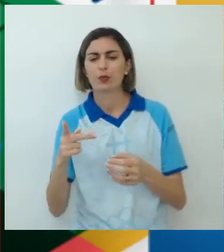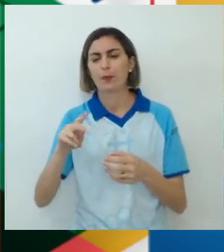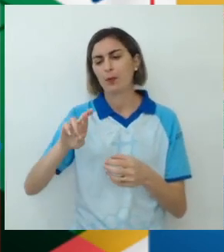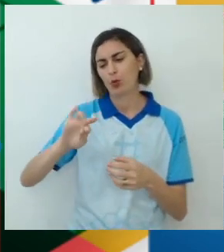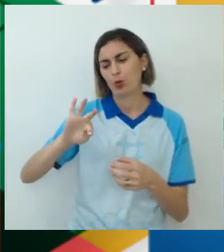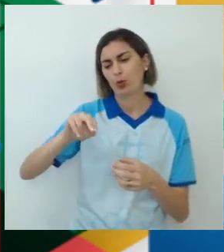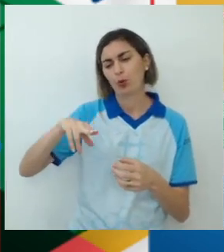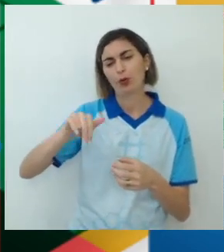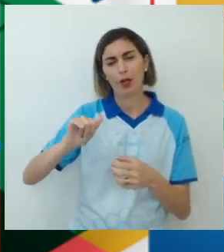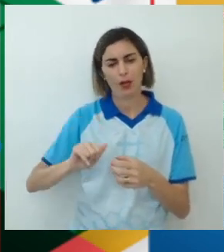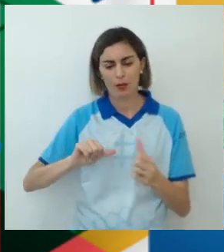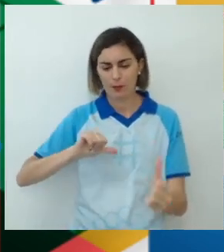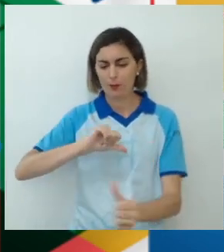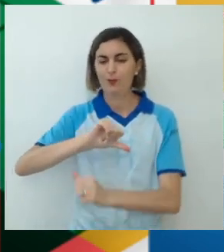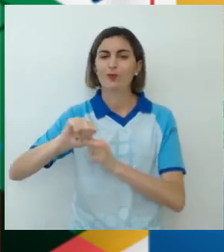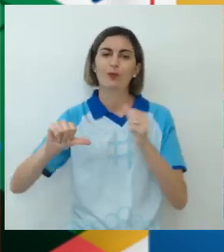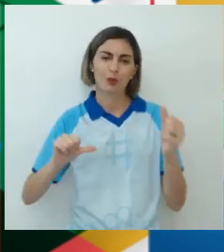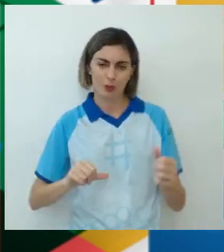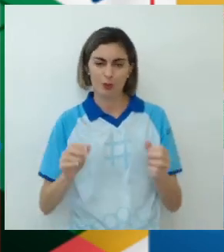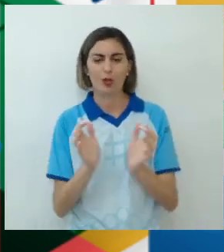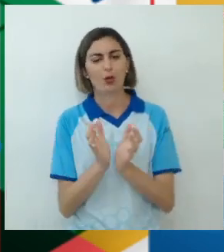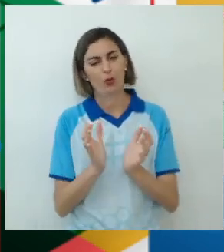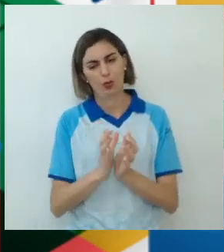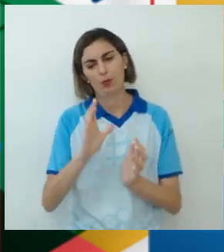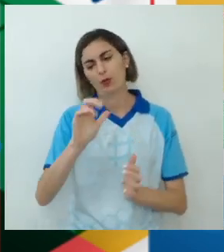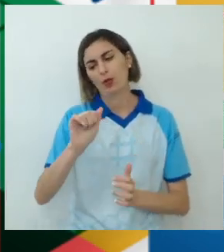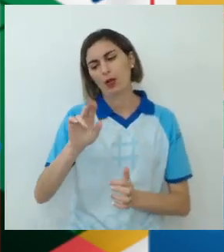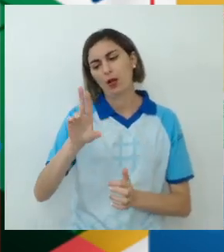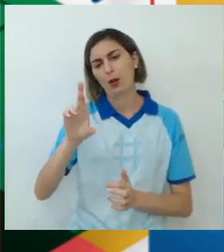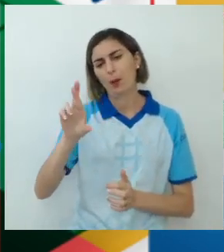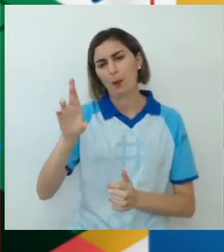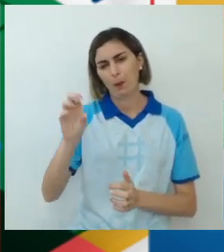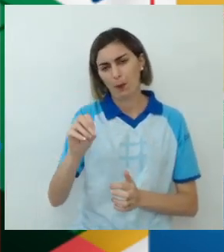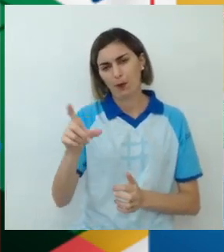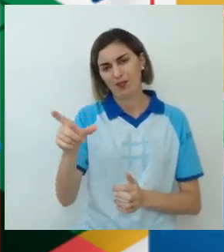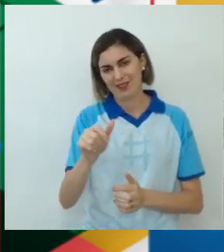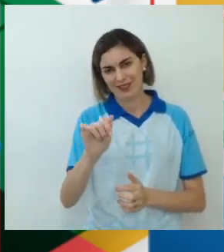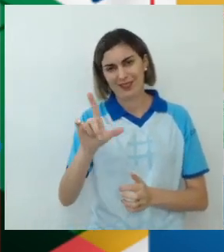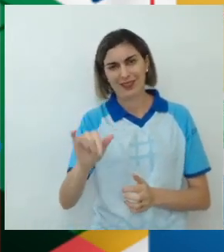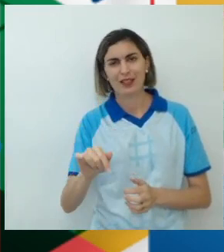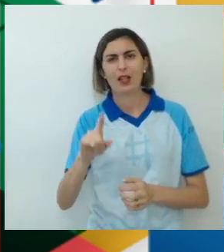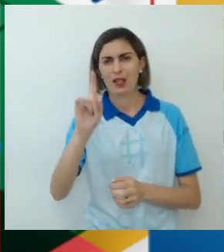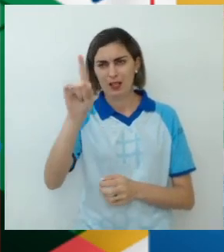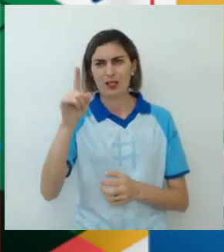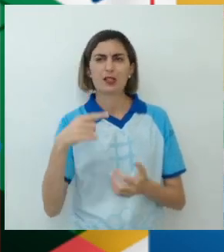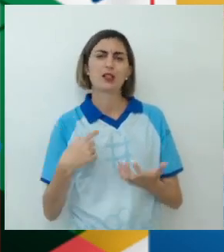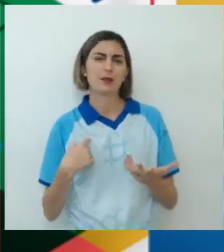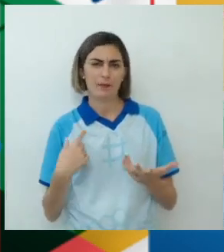protonada, se transforma no grupo carboxila. Era isso que deveria estar escrito. Então, esse item